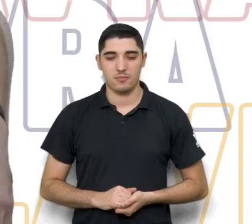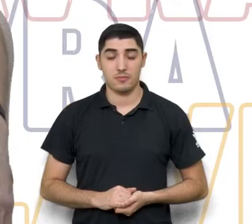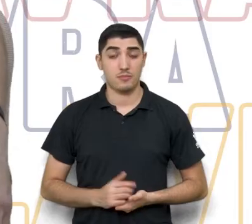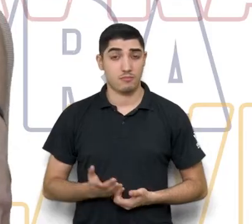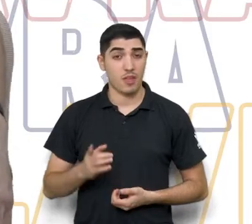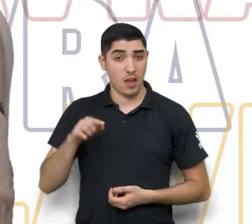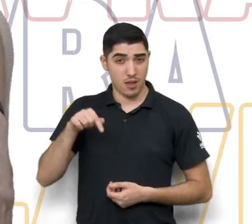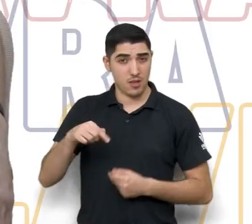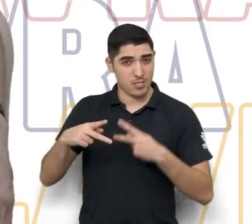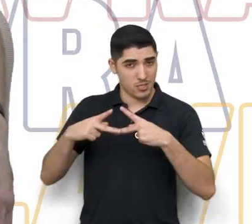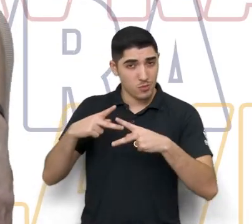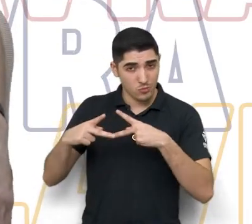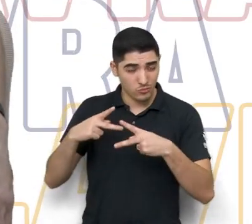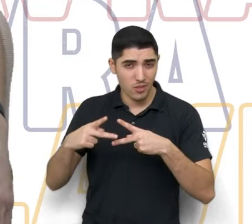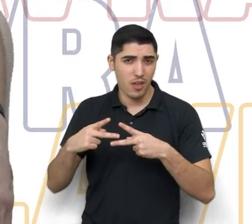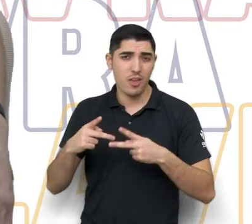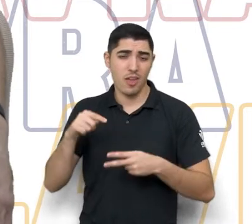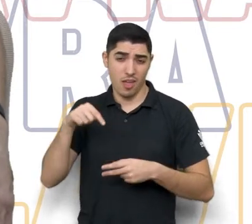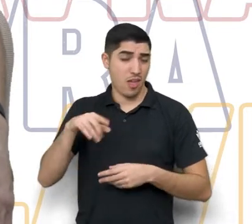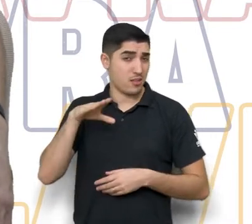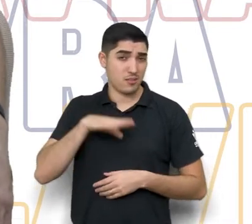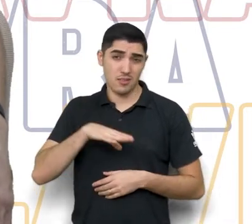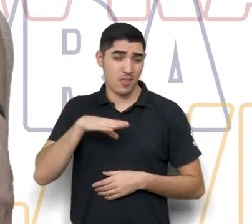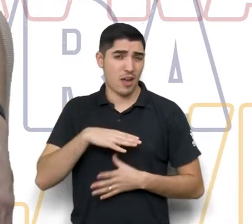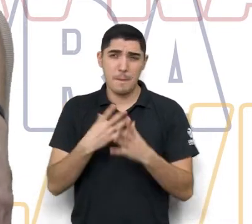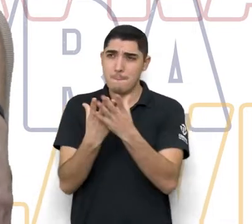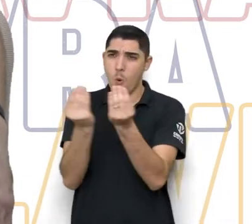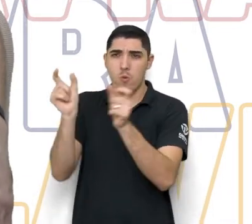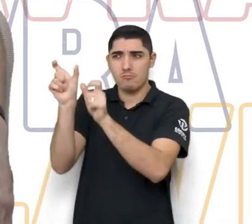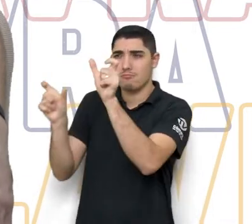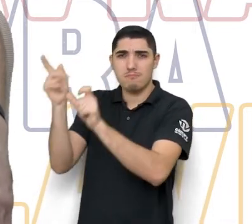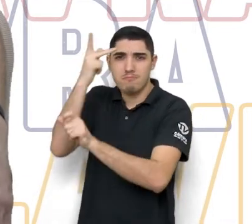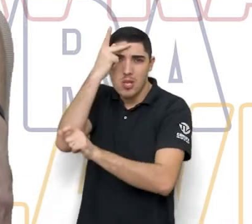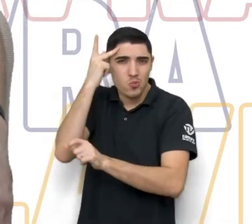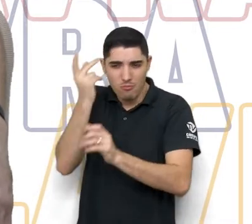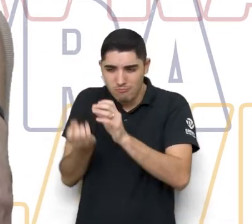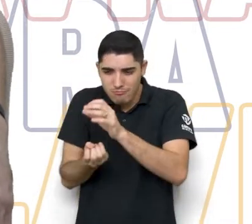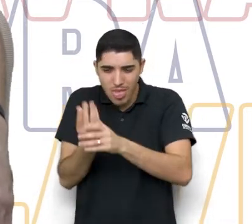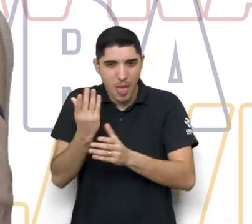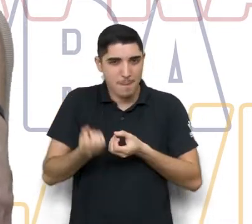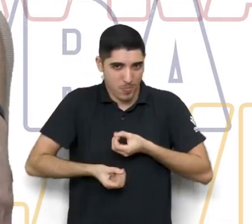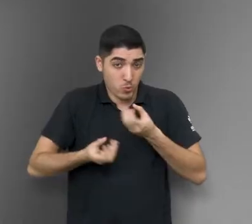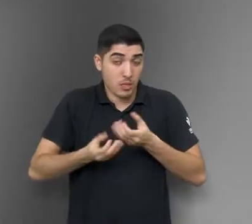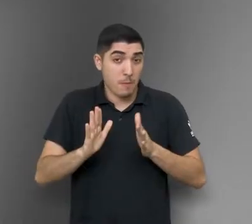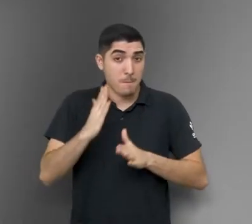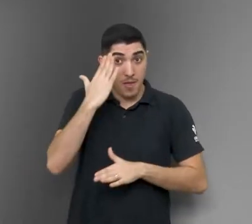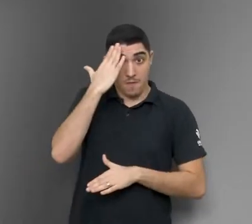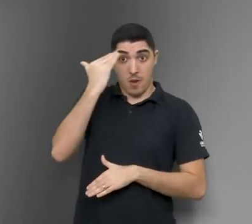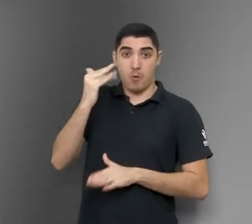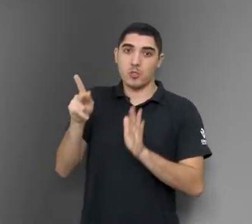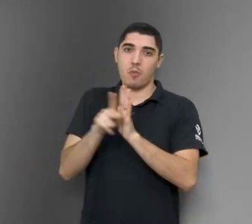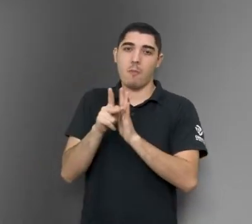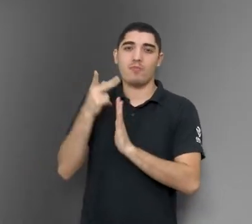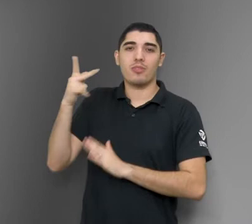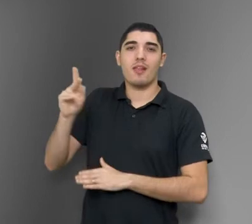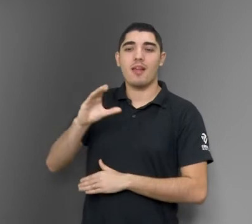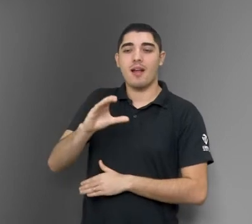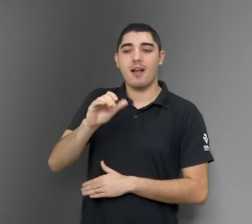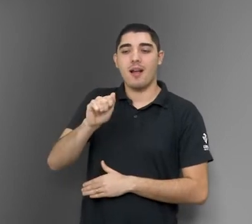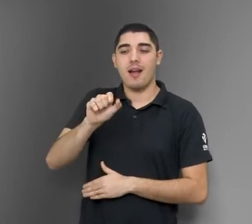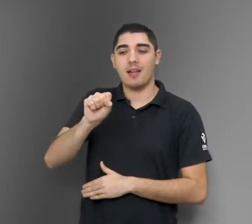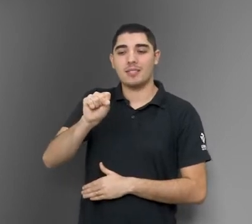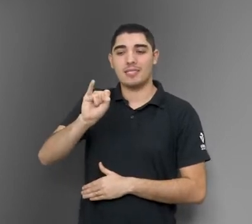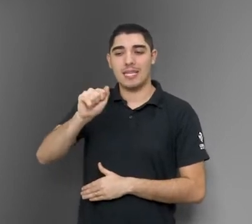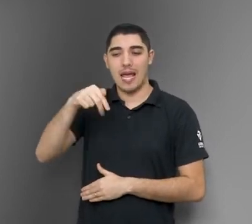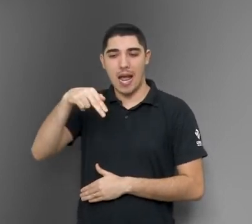São José é uma cidade com muitos poetas, né? ela é mais conhecida por ser a terra de Cassiano Ricardo,